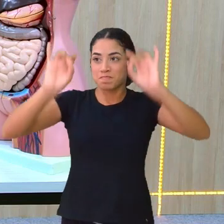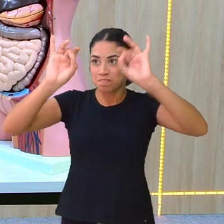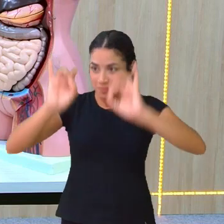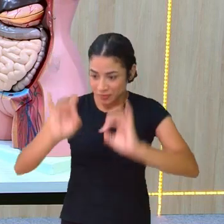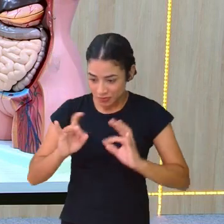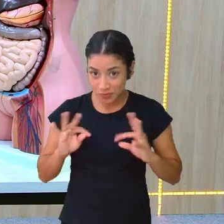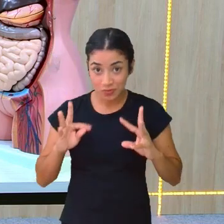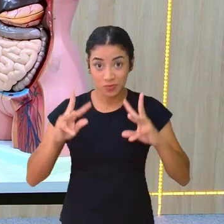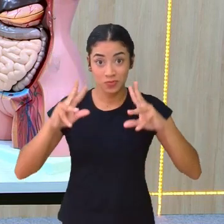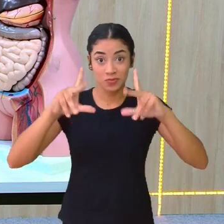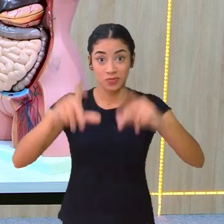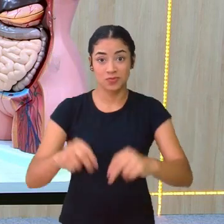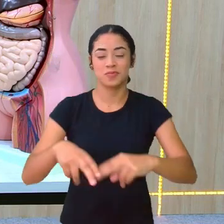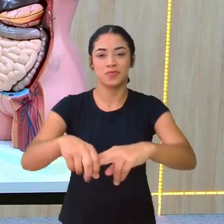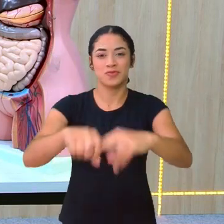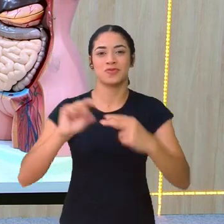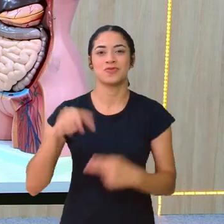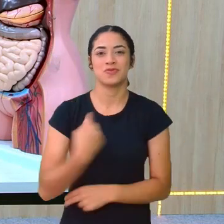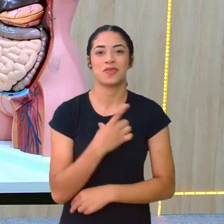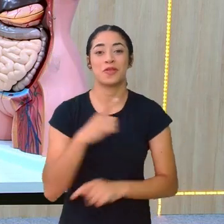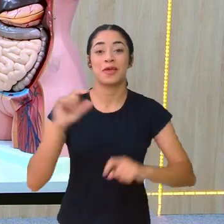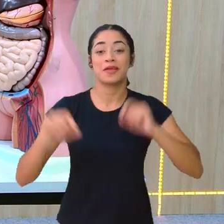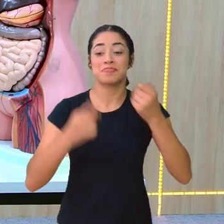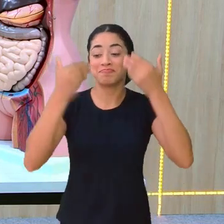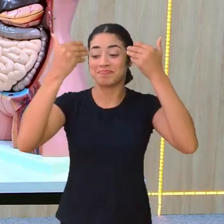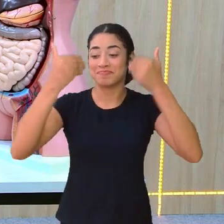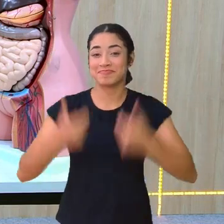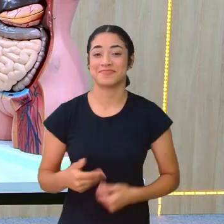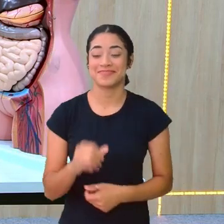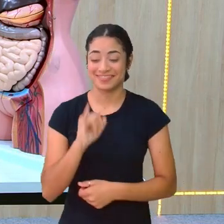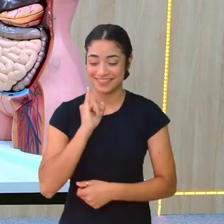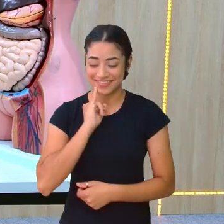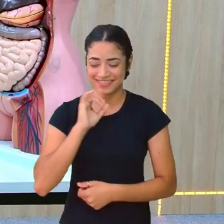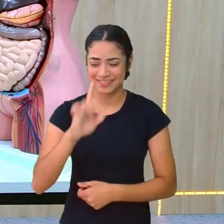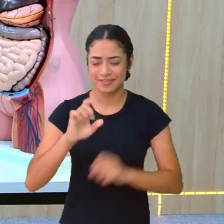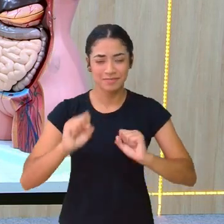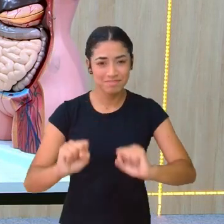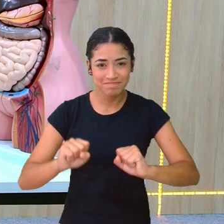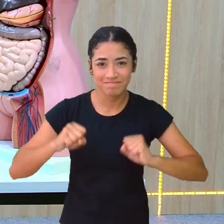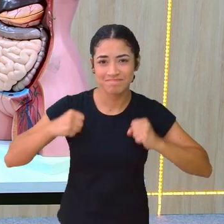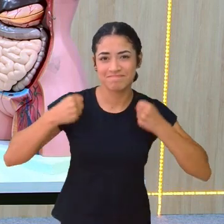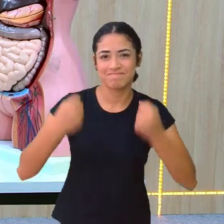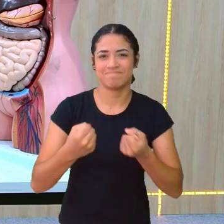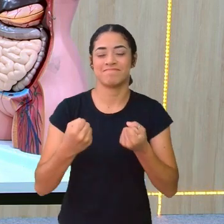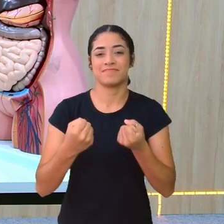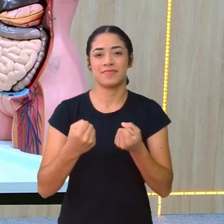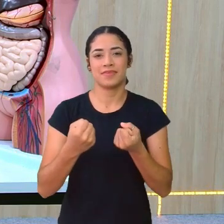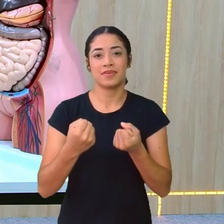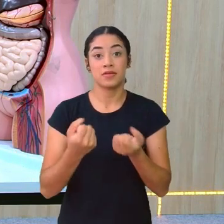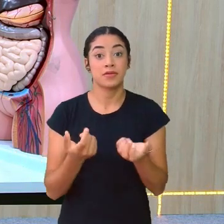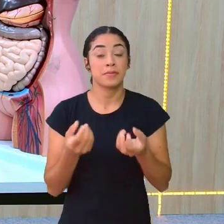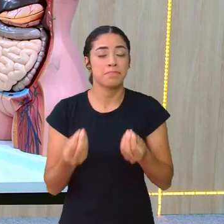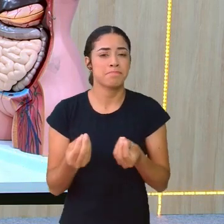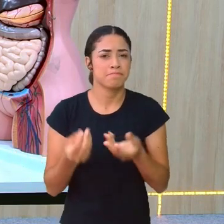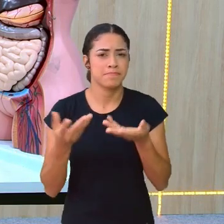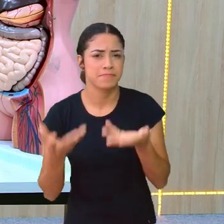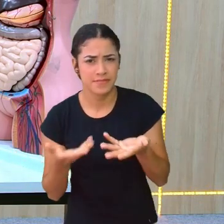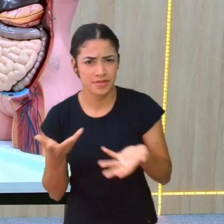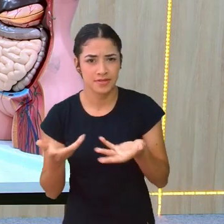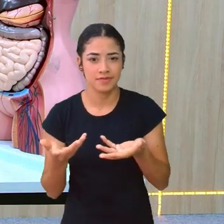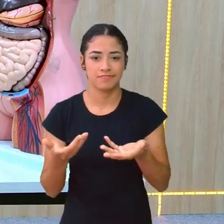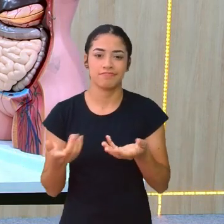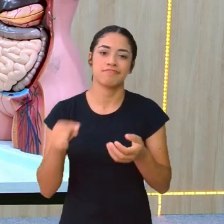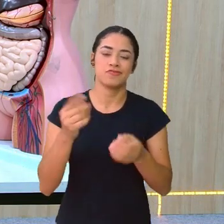E para isso, nós contamos aí, olha, com a nossa querida Ingrid, que está aí se esforçando, dando o seu melhor em relação às